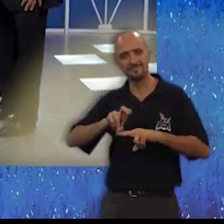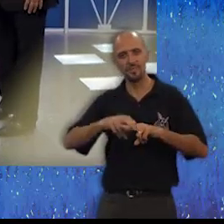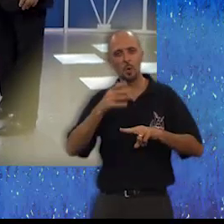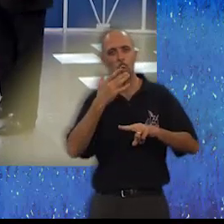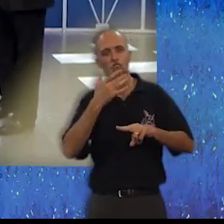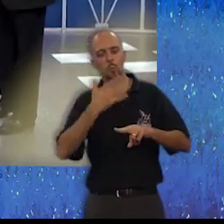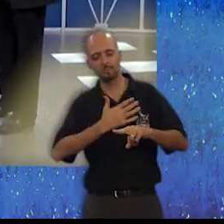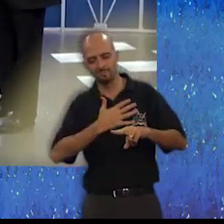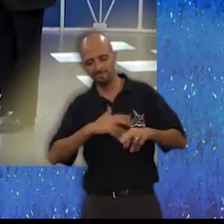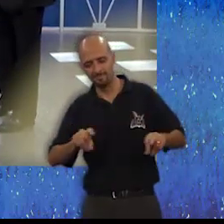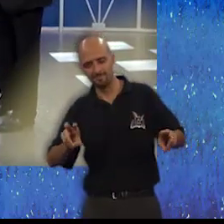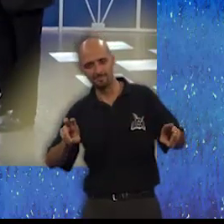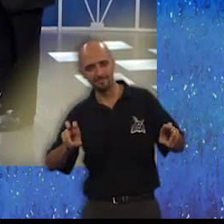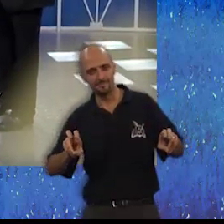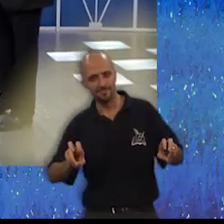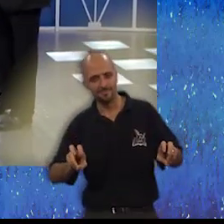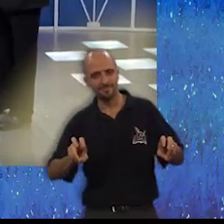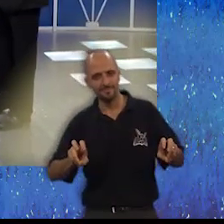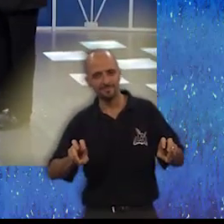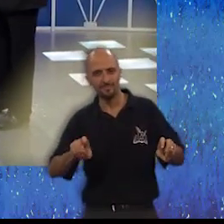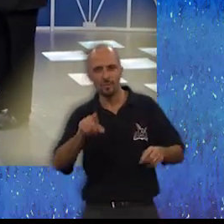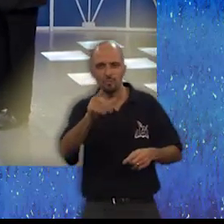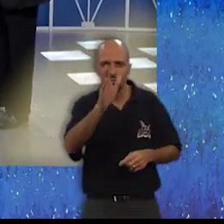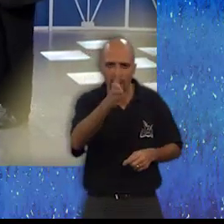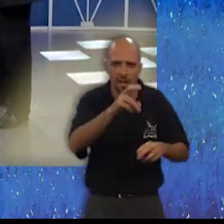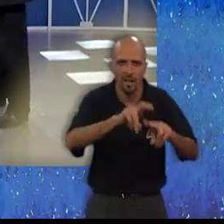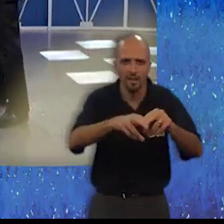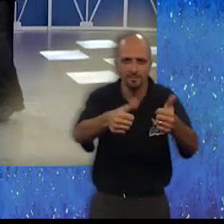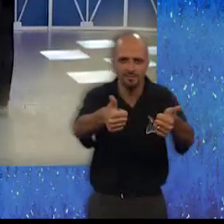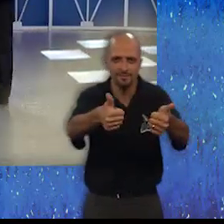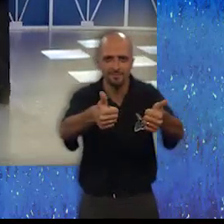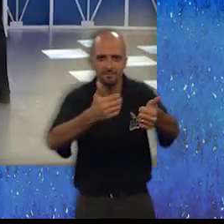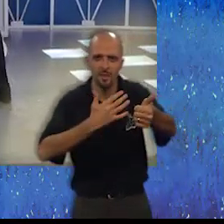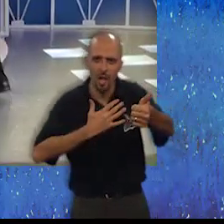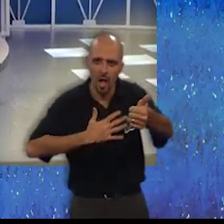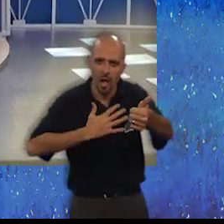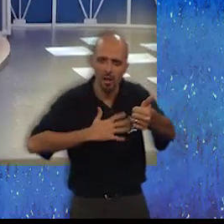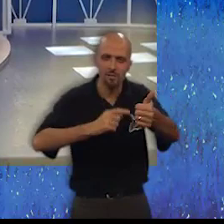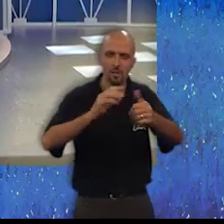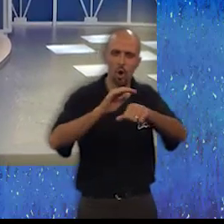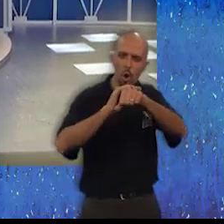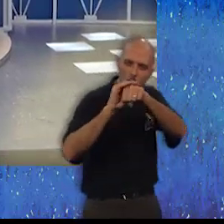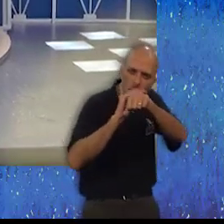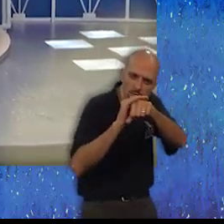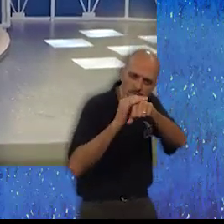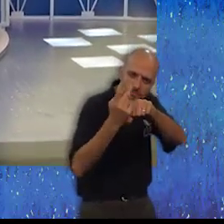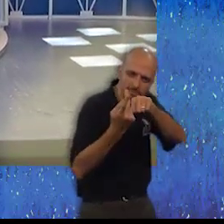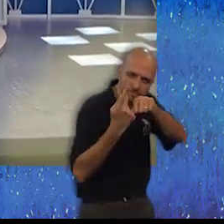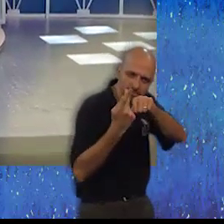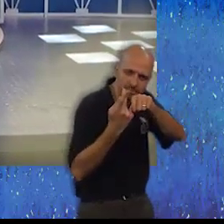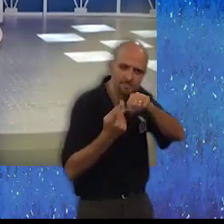cadeira. Você já está sentado aí, né? Está tranquilo? Então vamos conversar um pouco sobre esse assunto.